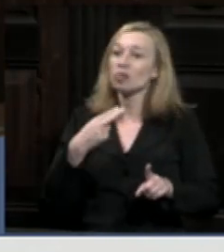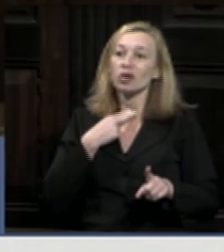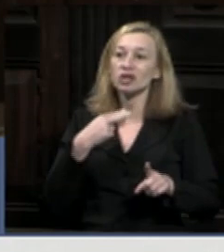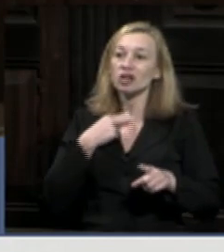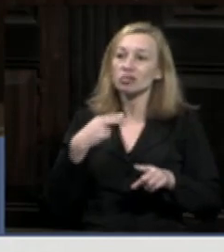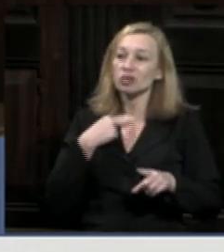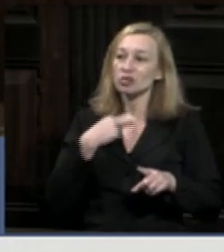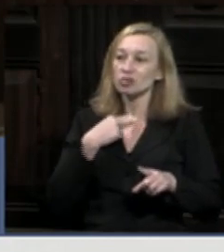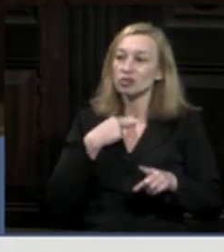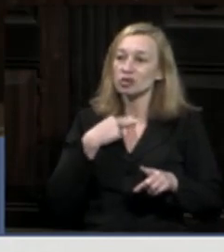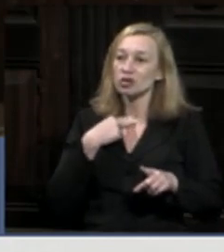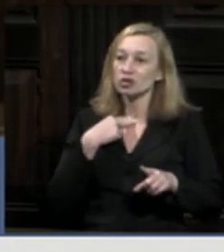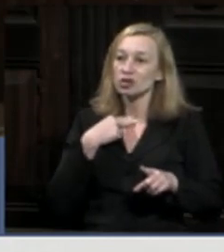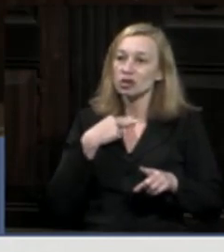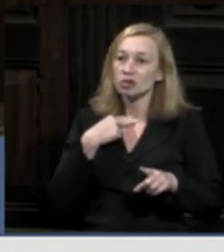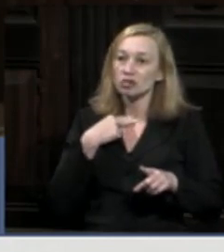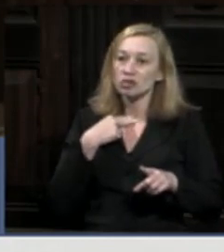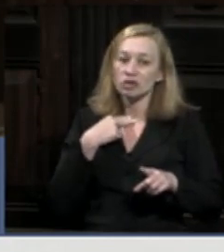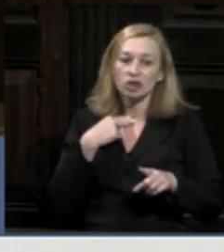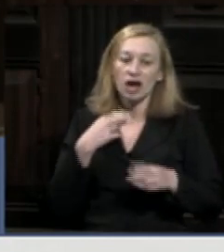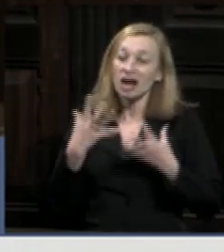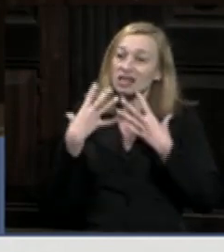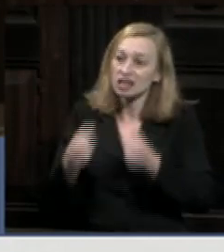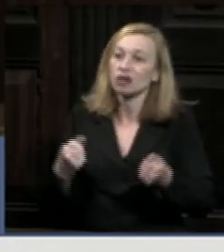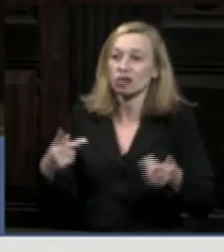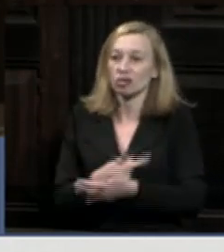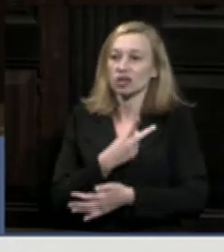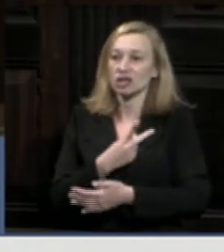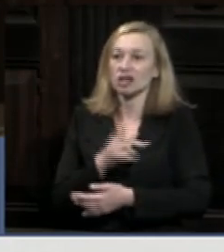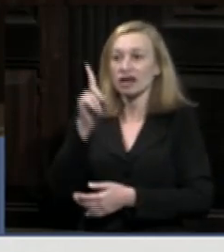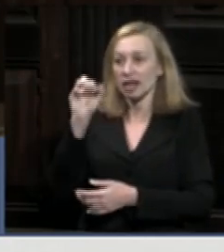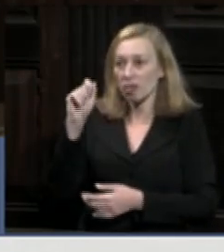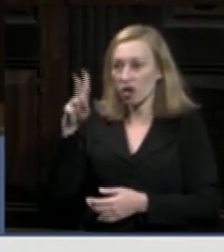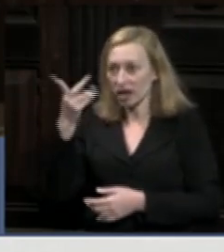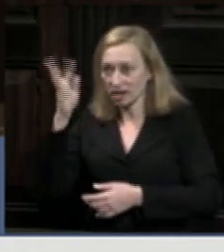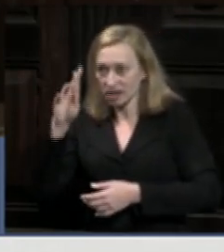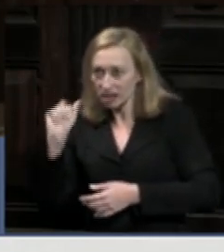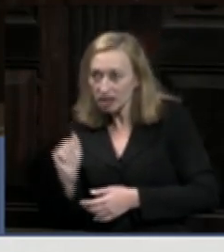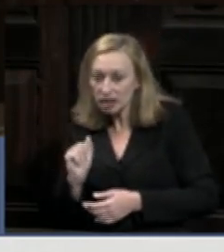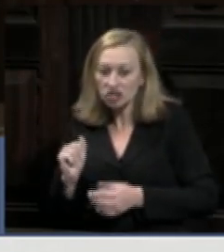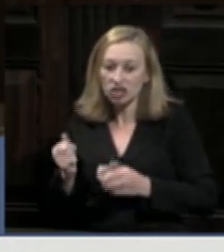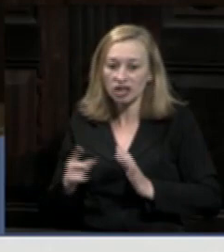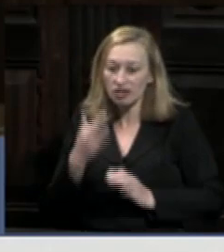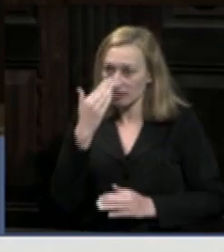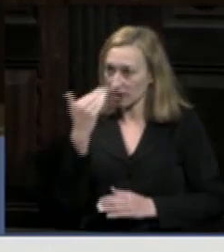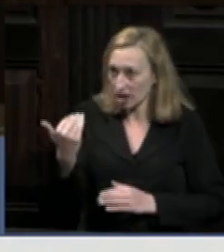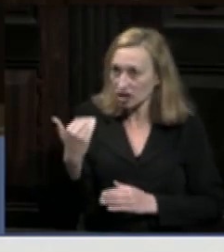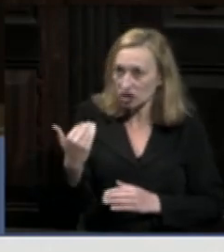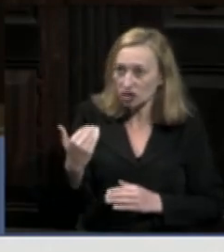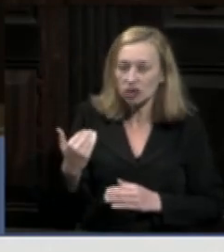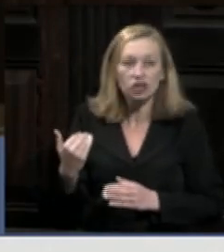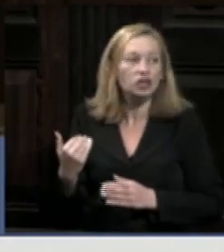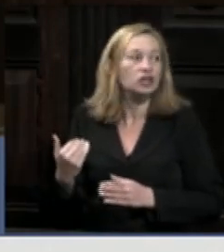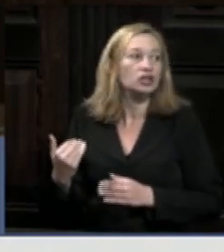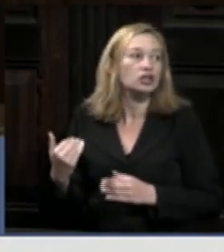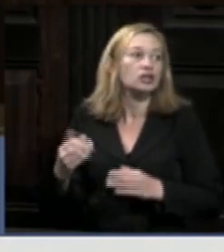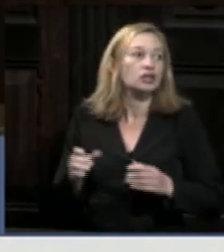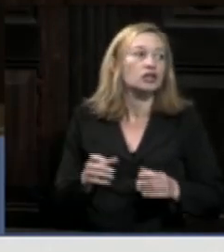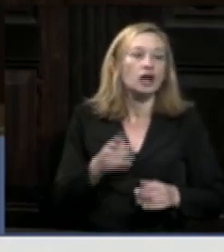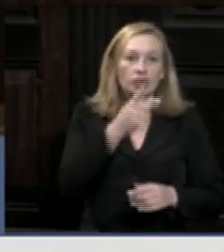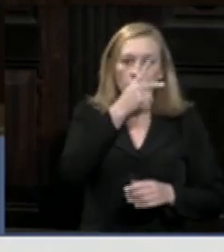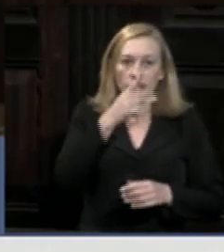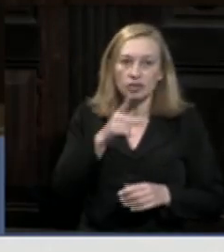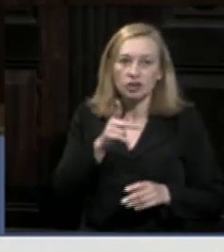a democracia é está à frente exatamente o que dará ao cidadão a escolha do voto